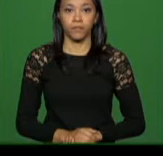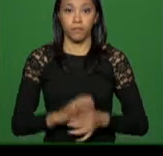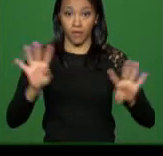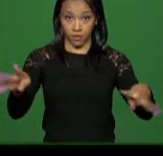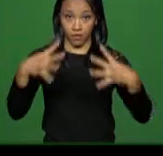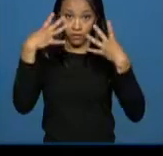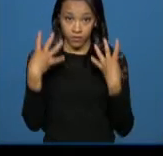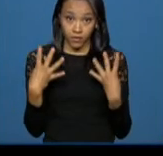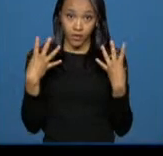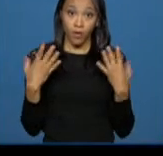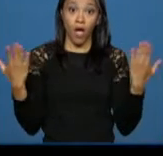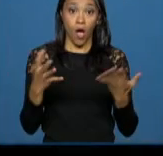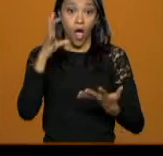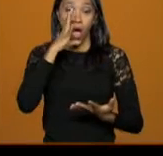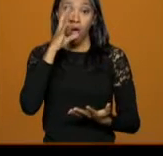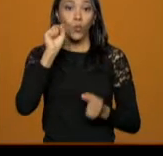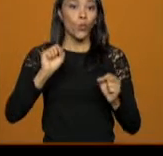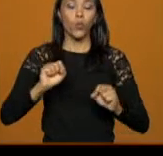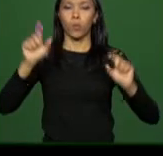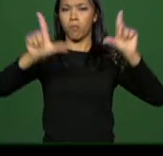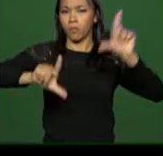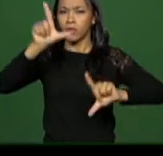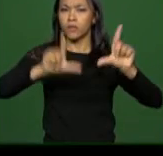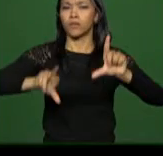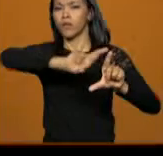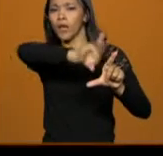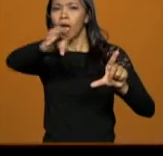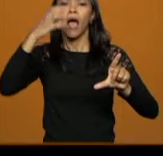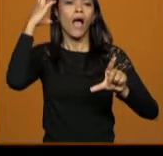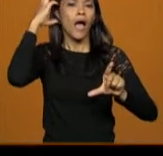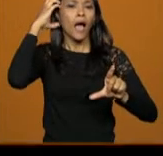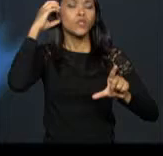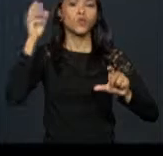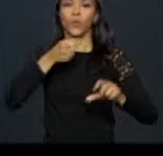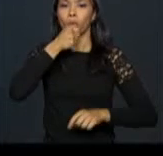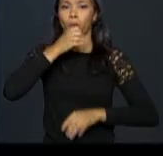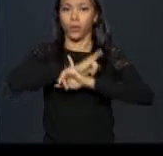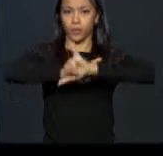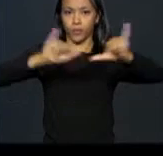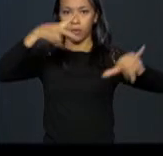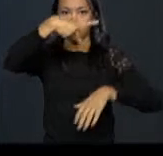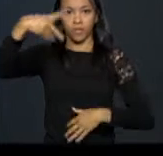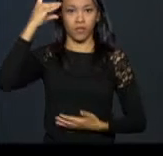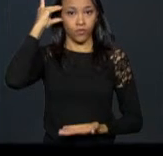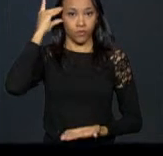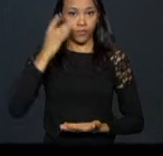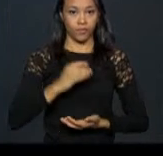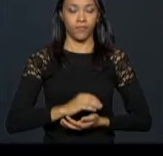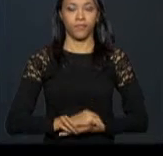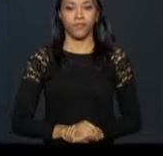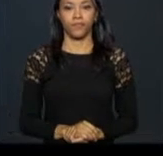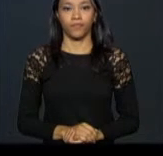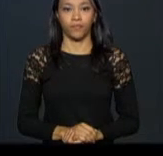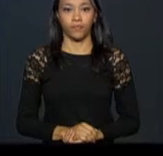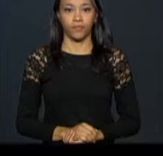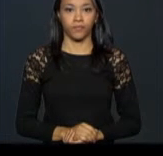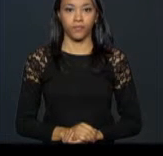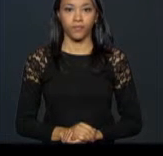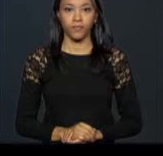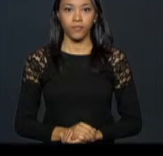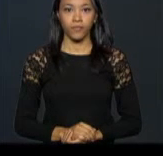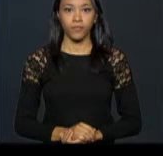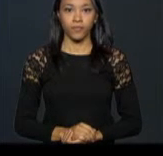Atenção! Abre-se nesse momento a Rede Nacional de Rádio e Televisão para o pronunciamento oficial da presidenta Dilma Rousseff.